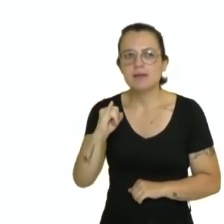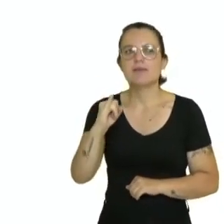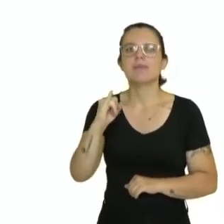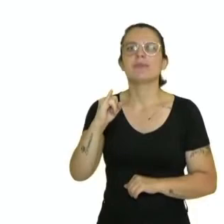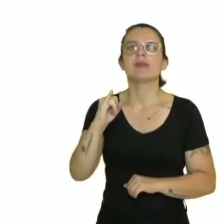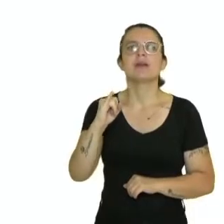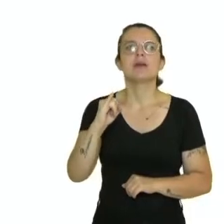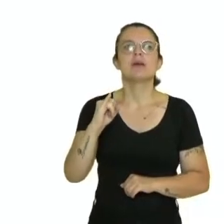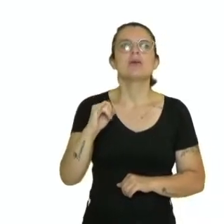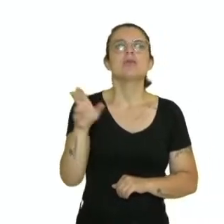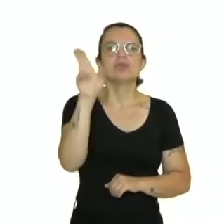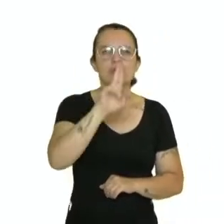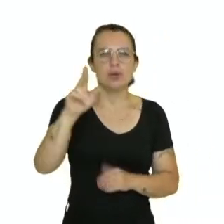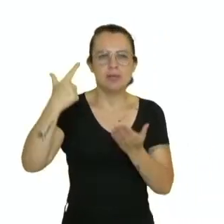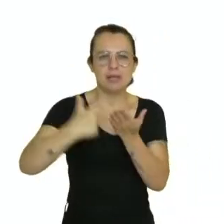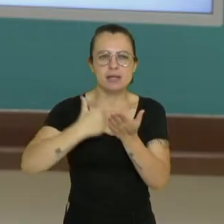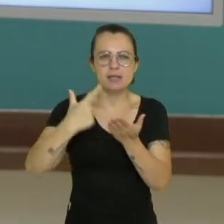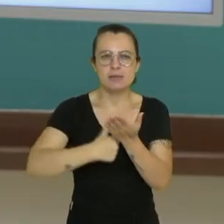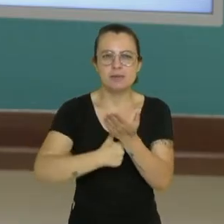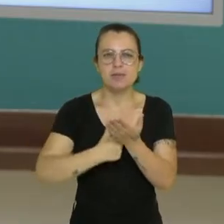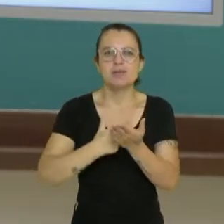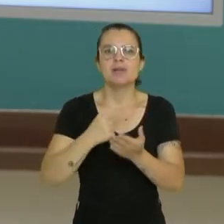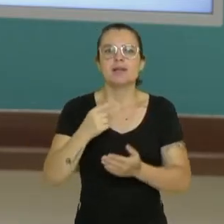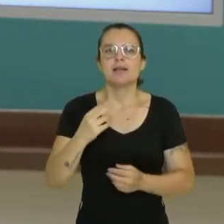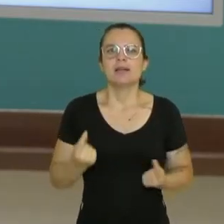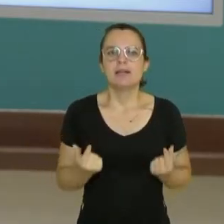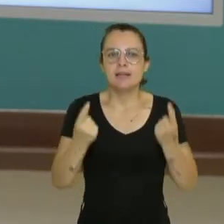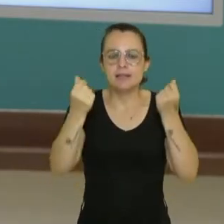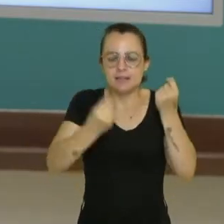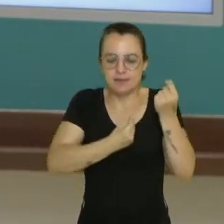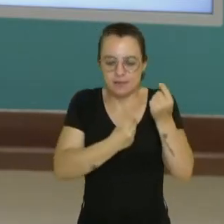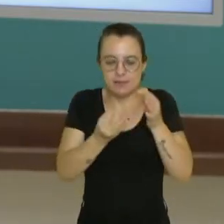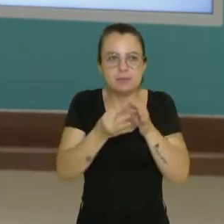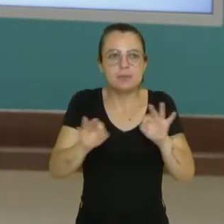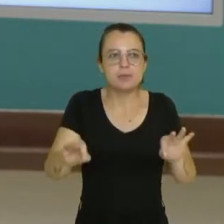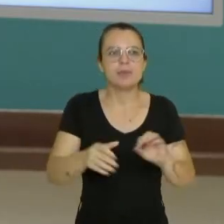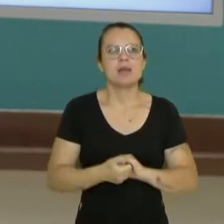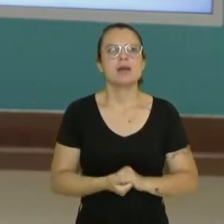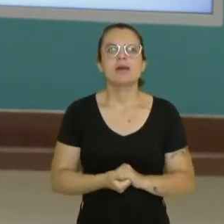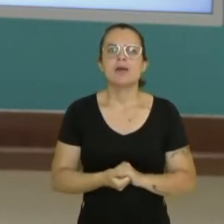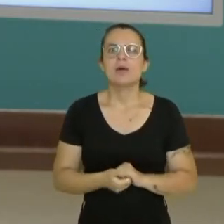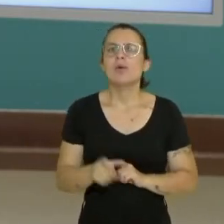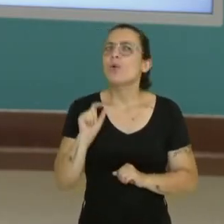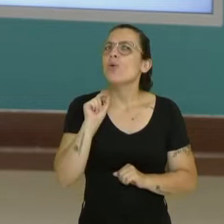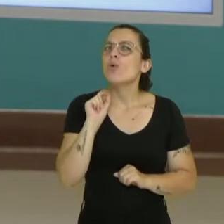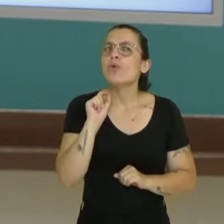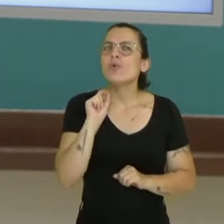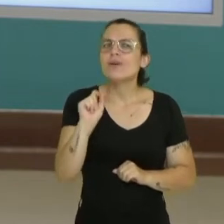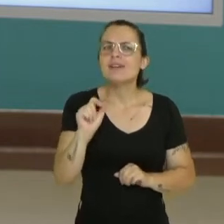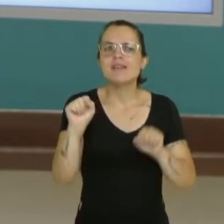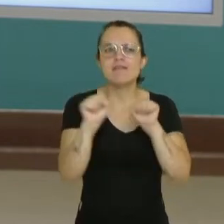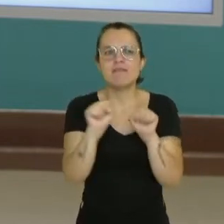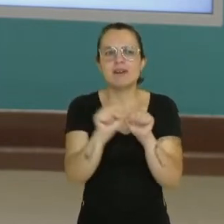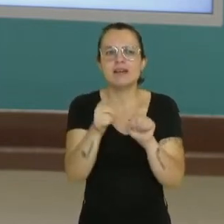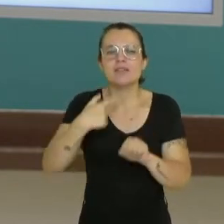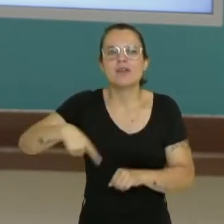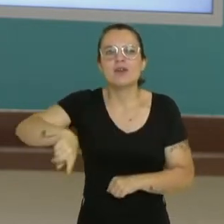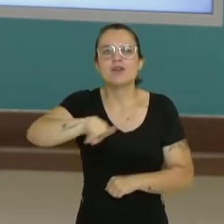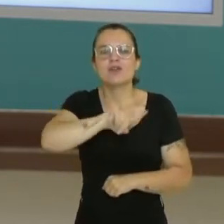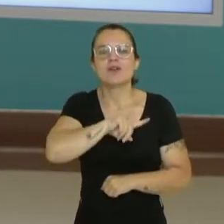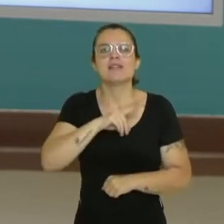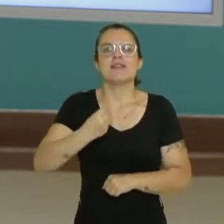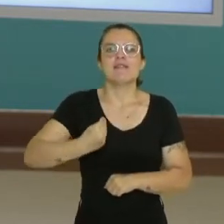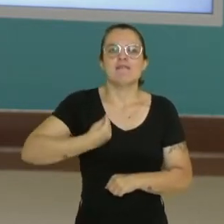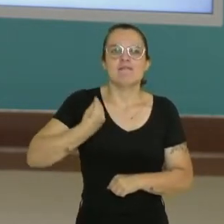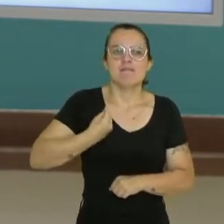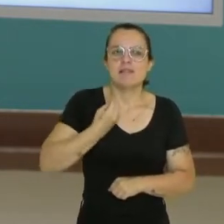saúde financeira são os nossos gastos. Fazendo um parênteses aqui, gente. Não é o quanto você ganha